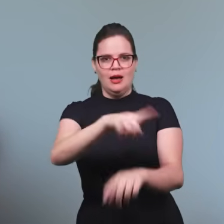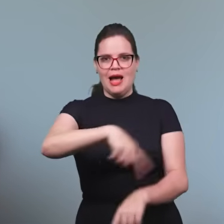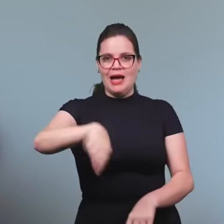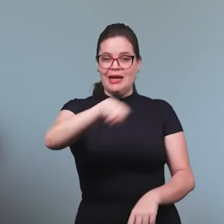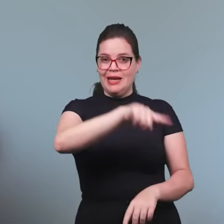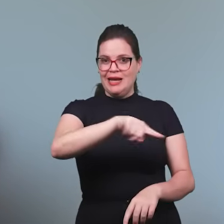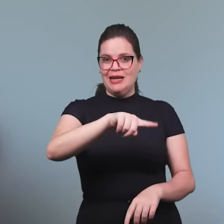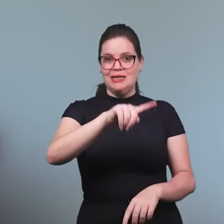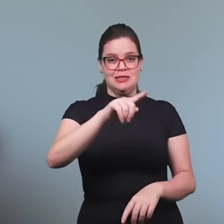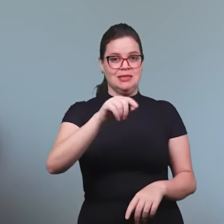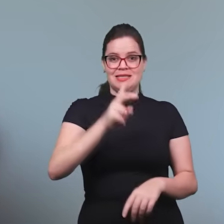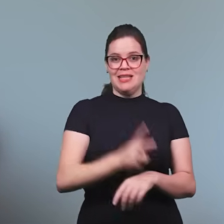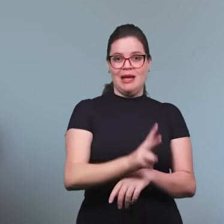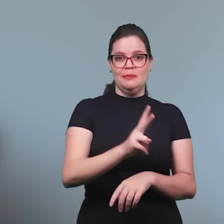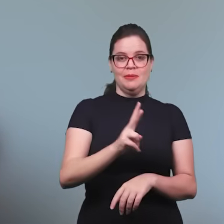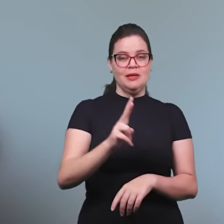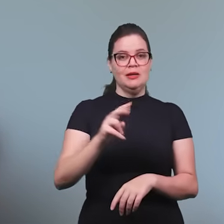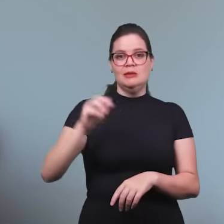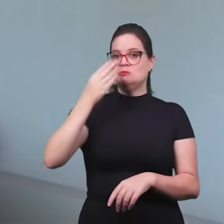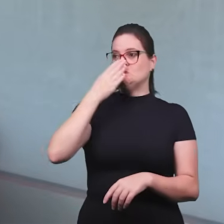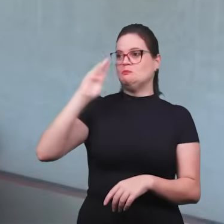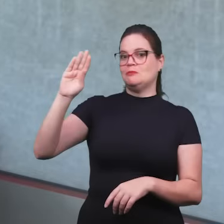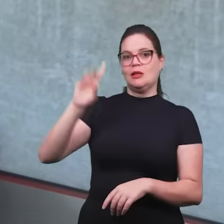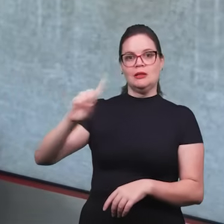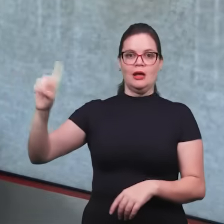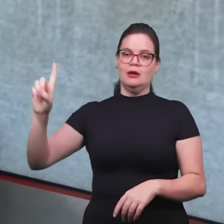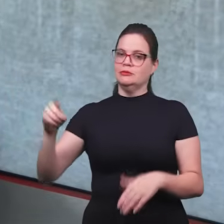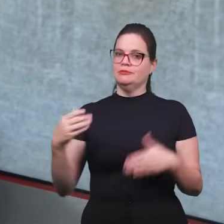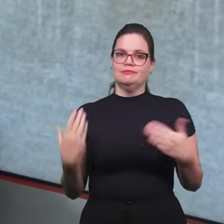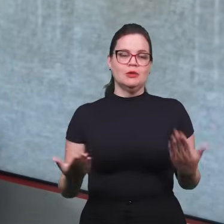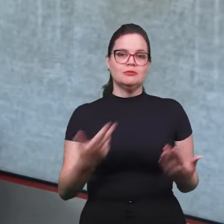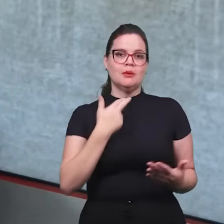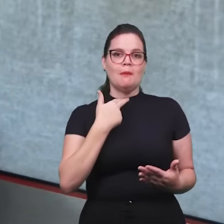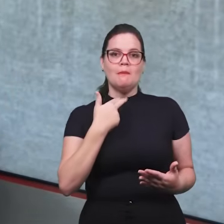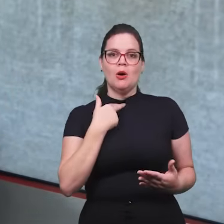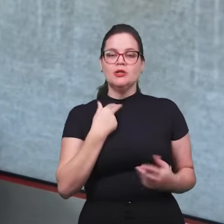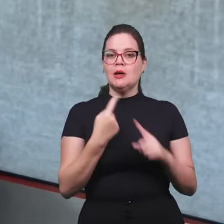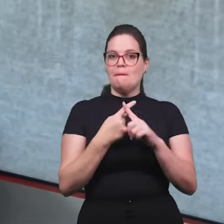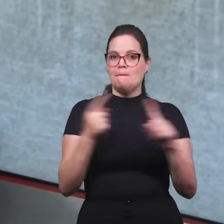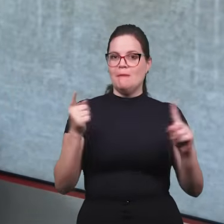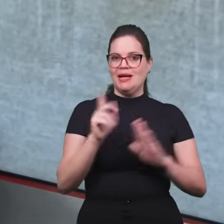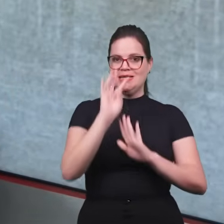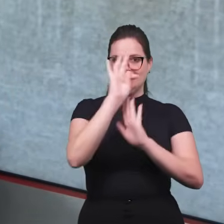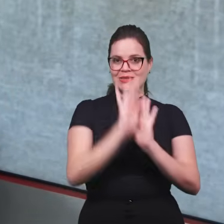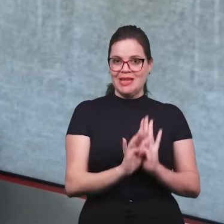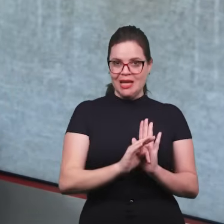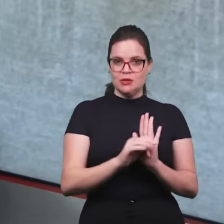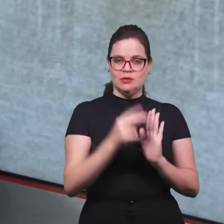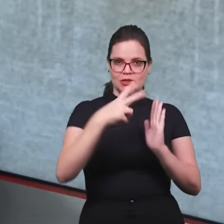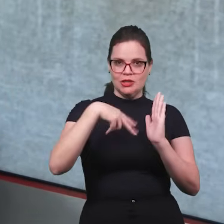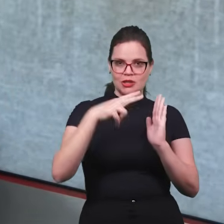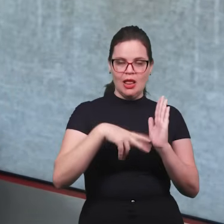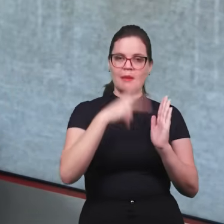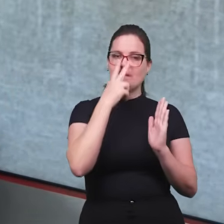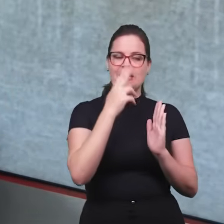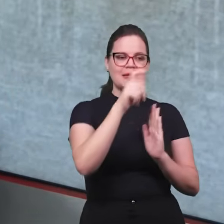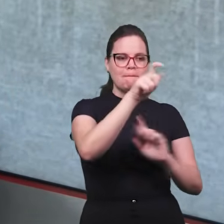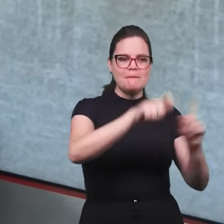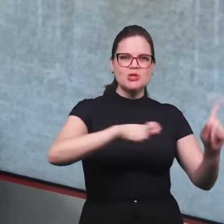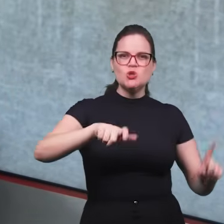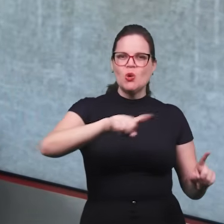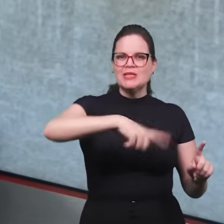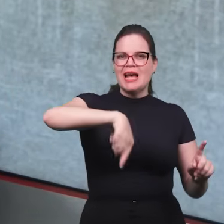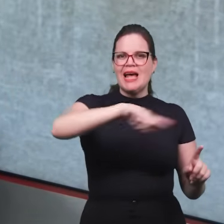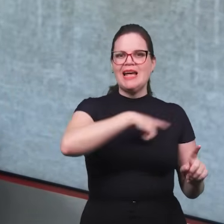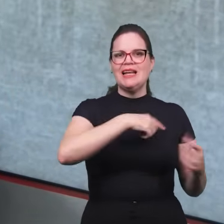mais a criatura do que o Criador. Esses textos, portanto, não estabelecem categorias intermediárias de devoção